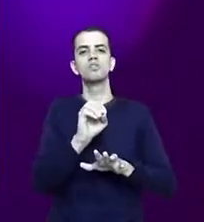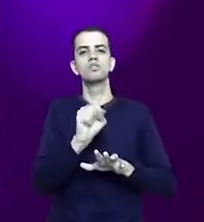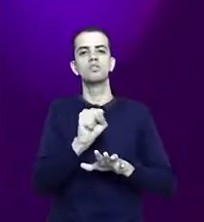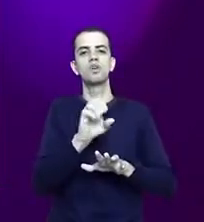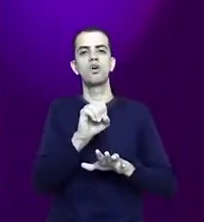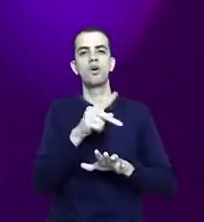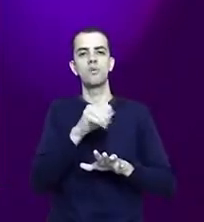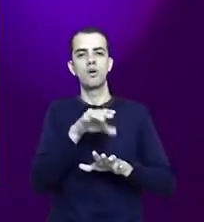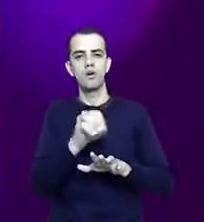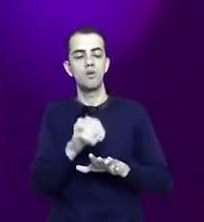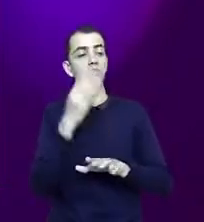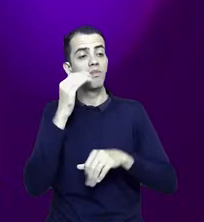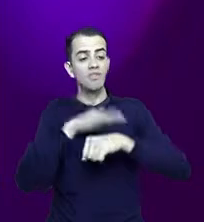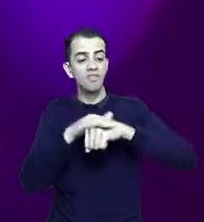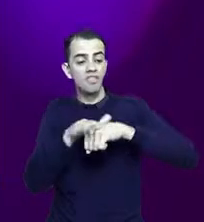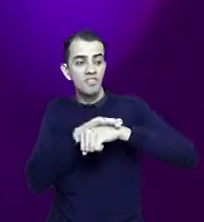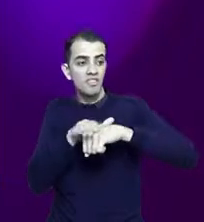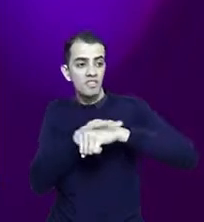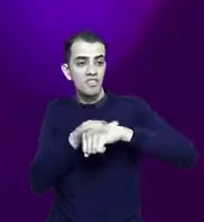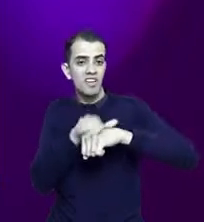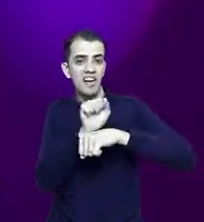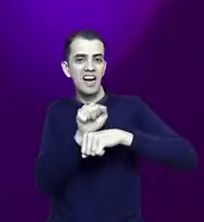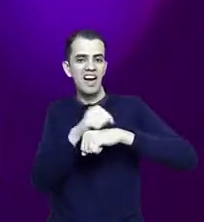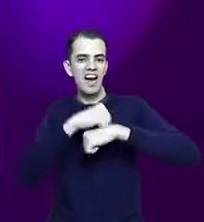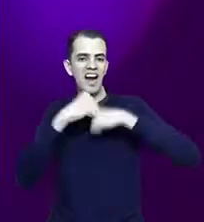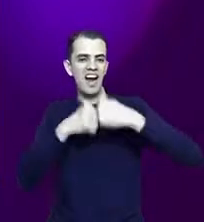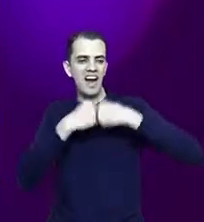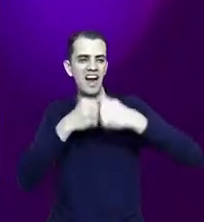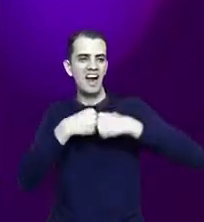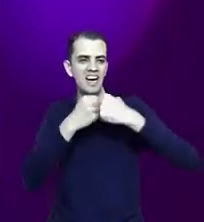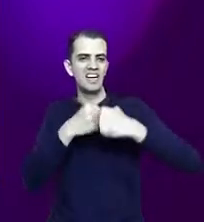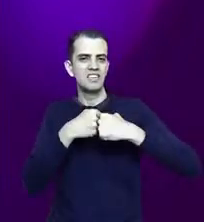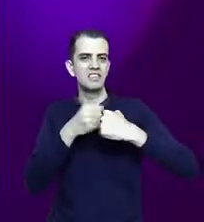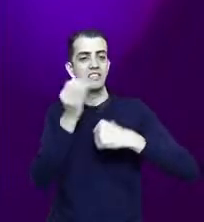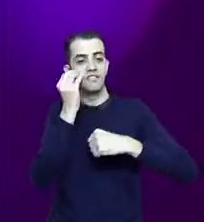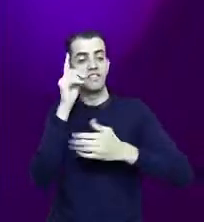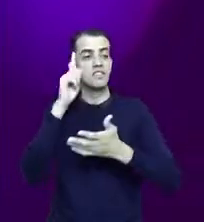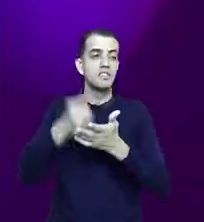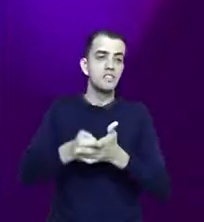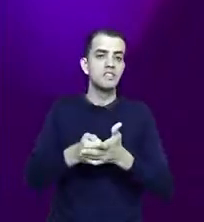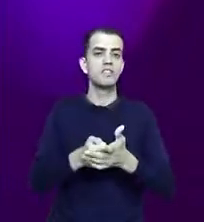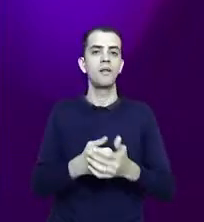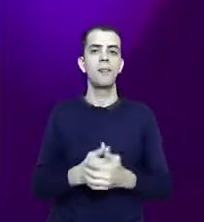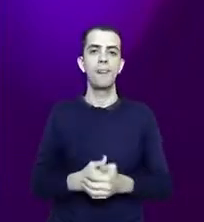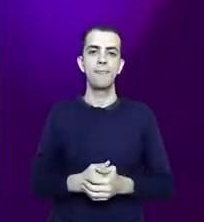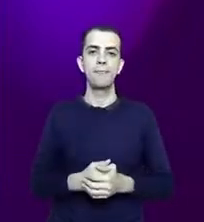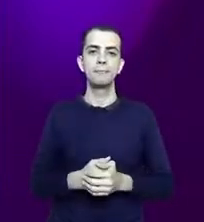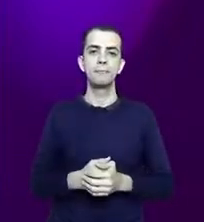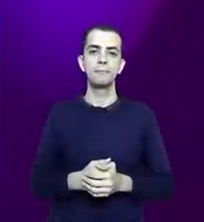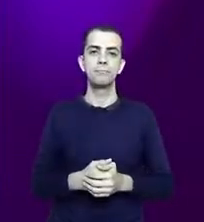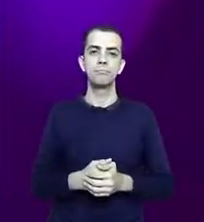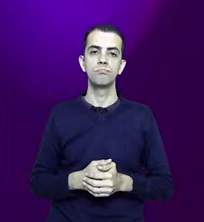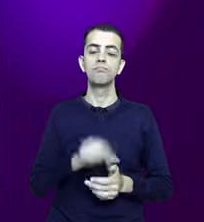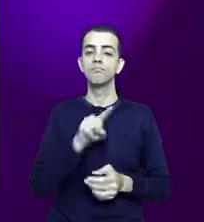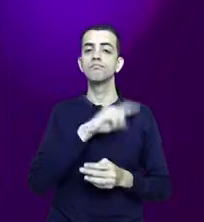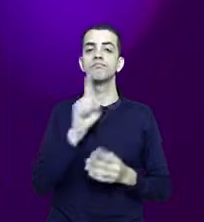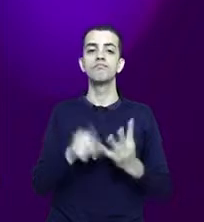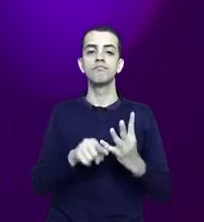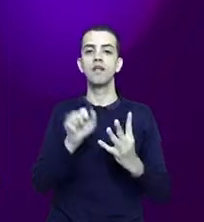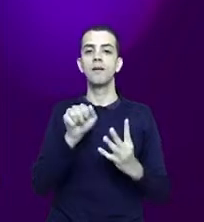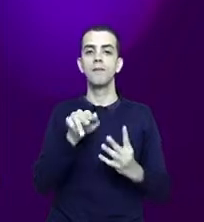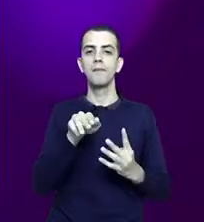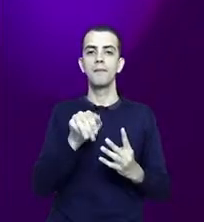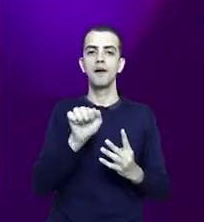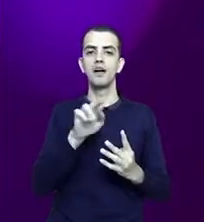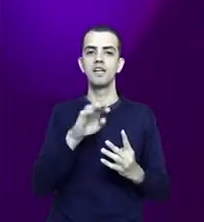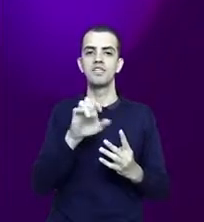superfície articular antes da osteotomia. Para decidir. Perfeito. Doutora Marcela? Eu